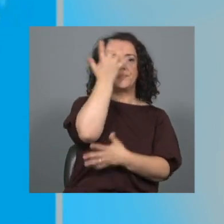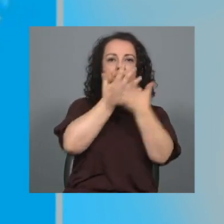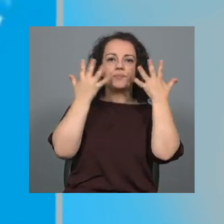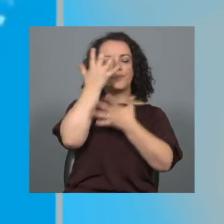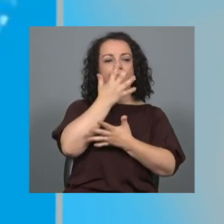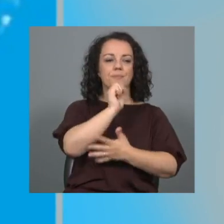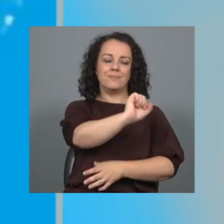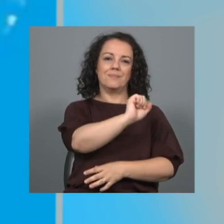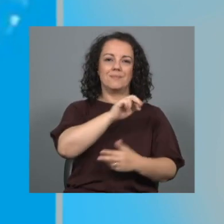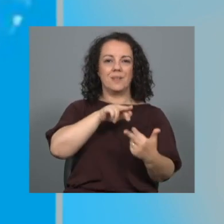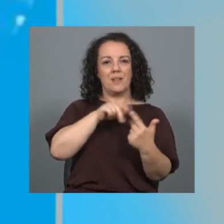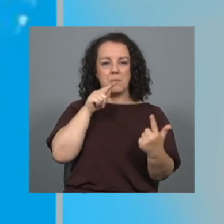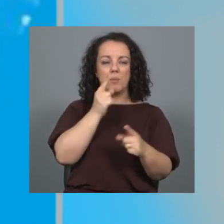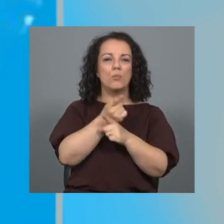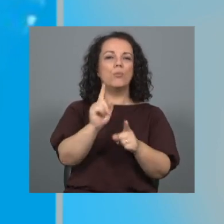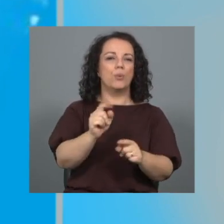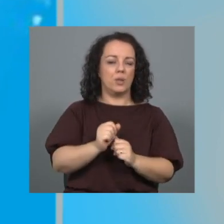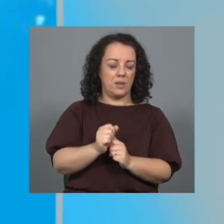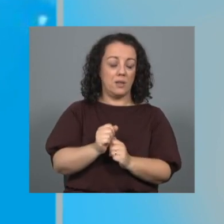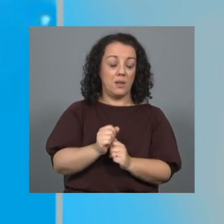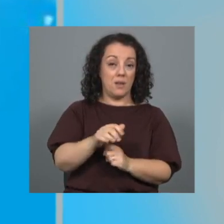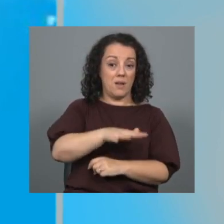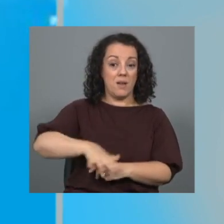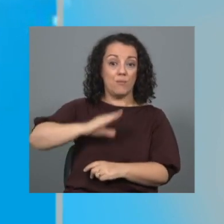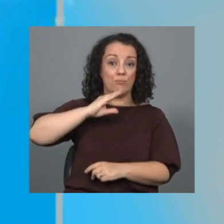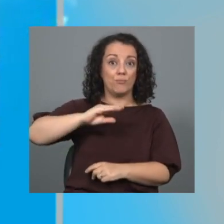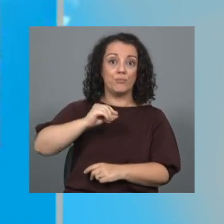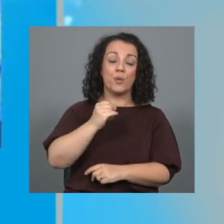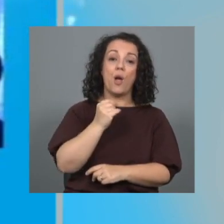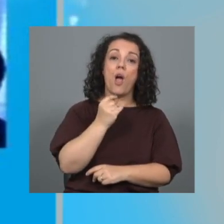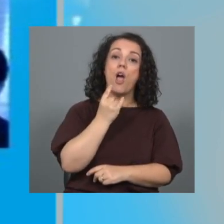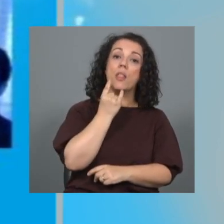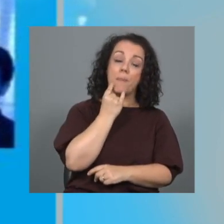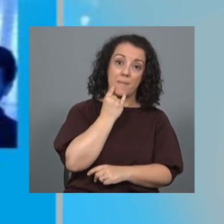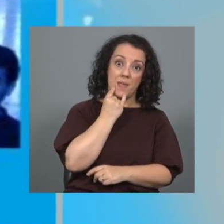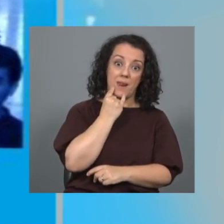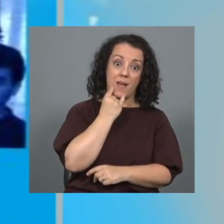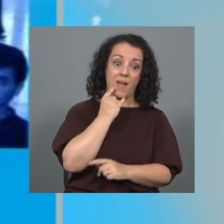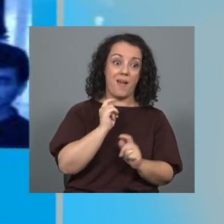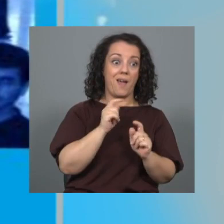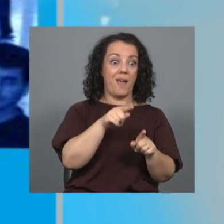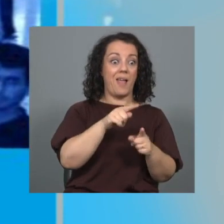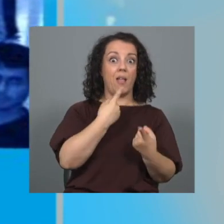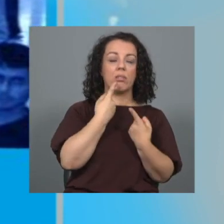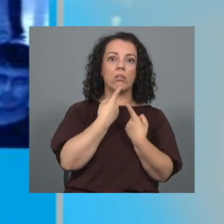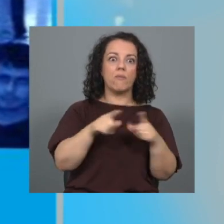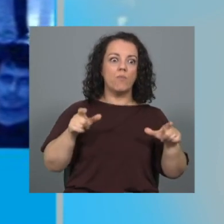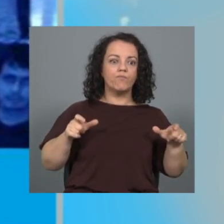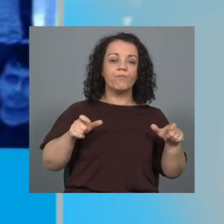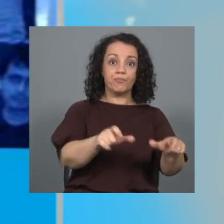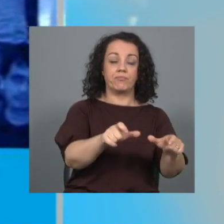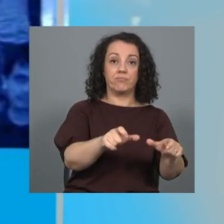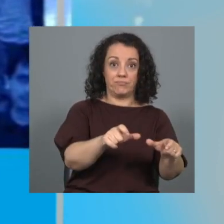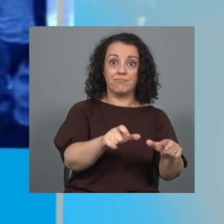só a partir do momento em que Odmira passou a ter um estatuto diferente do resto do país, ou